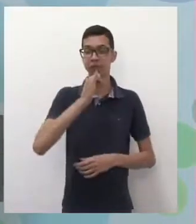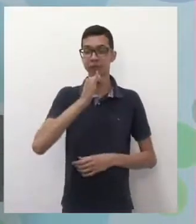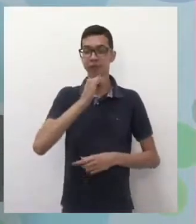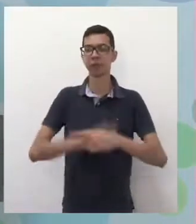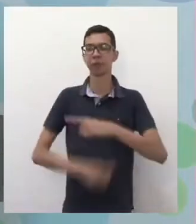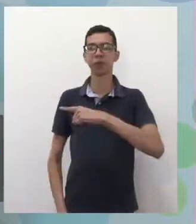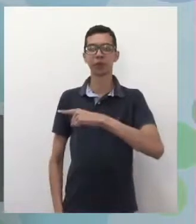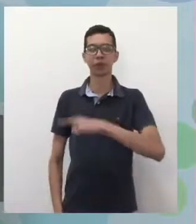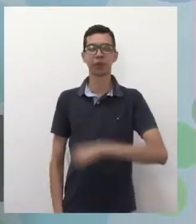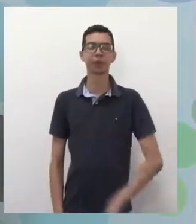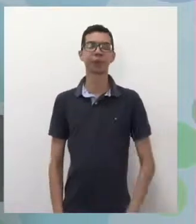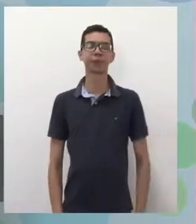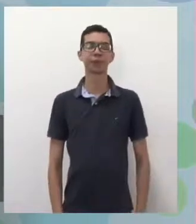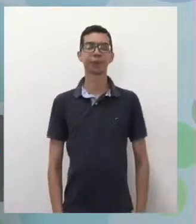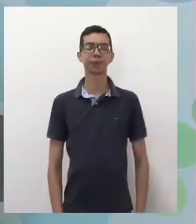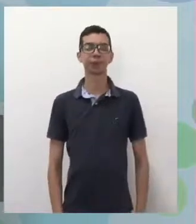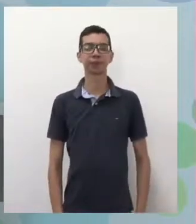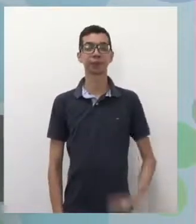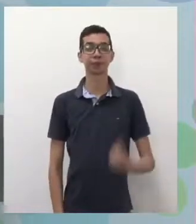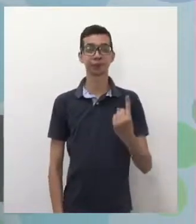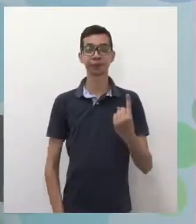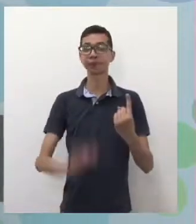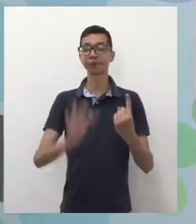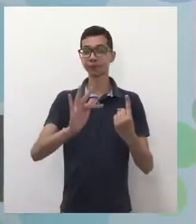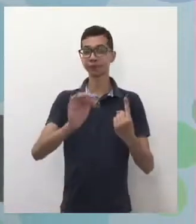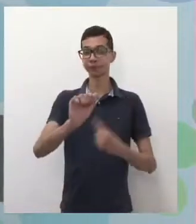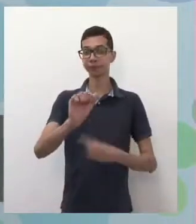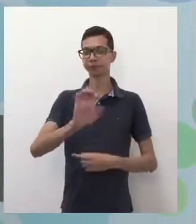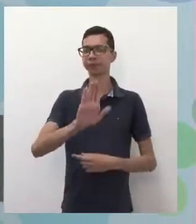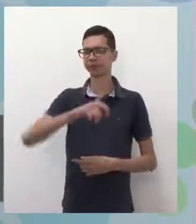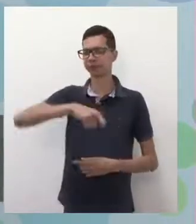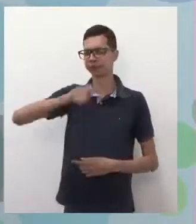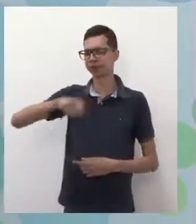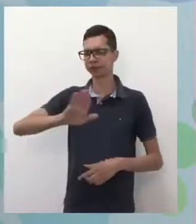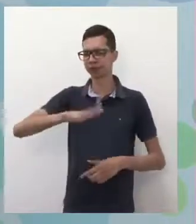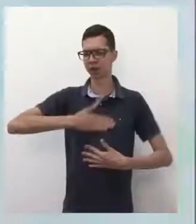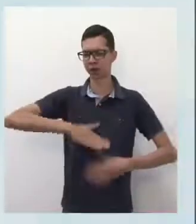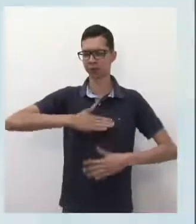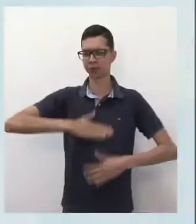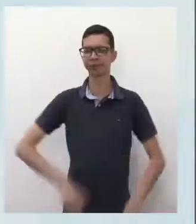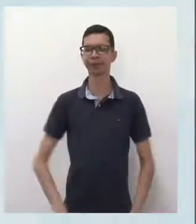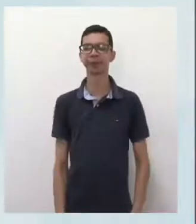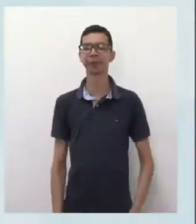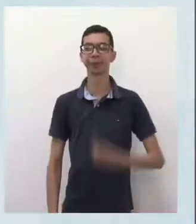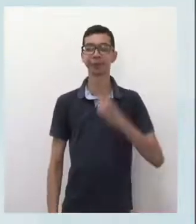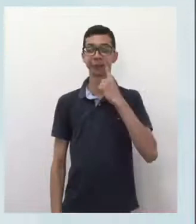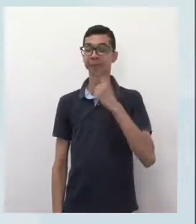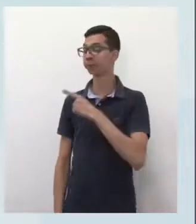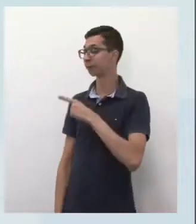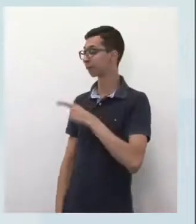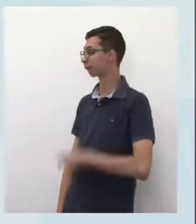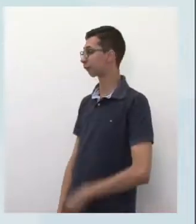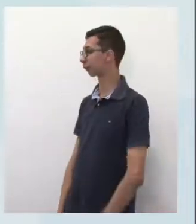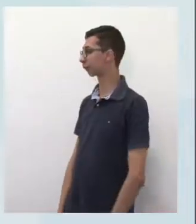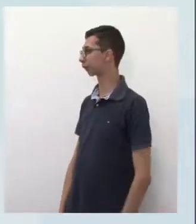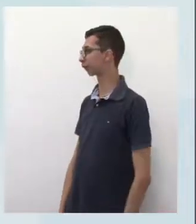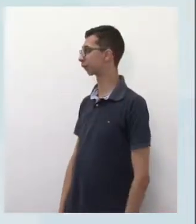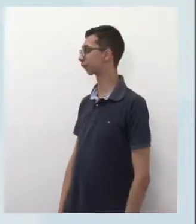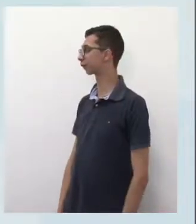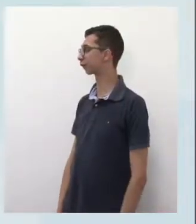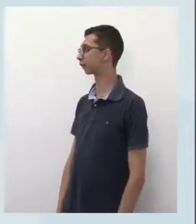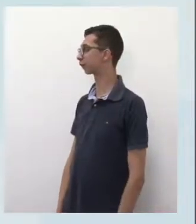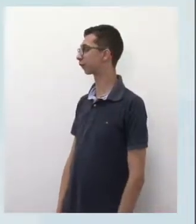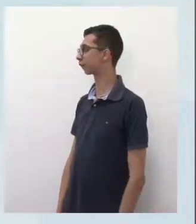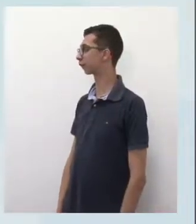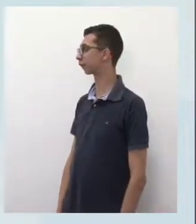tomada uma fase, deixa eu escrever aqui para você, ó. Se você ligar aqui, ó, uma